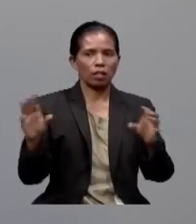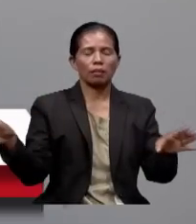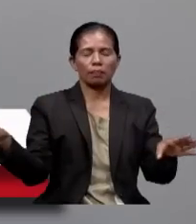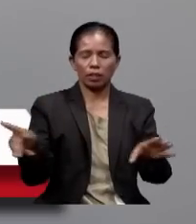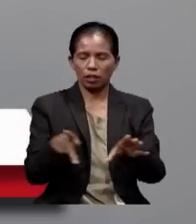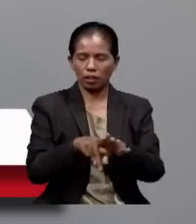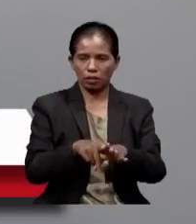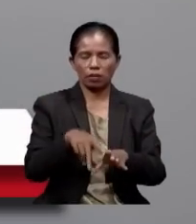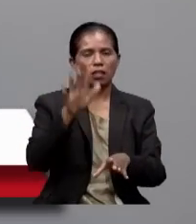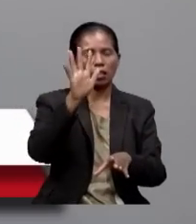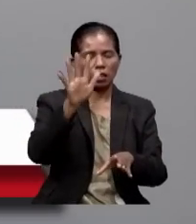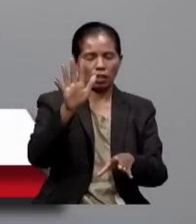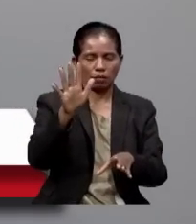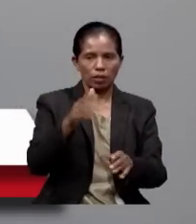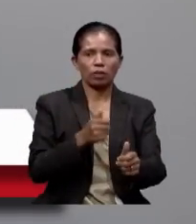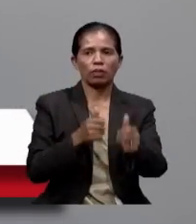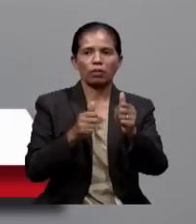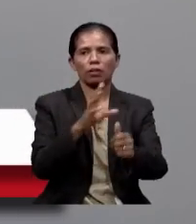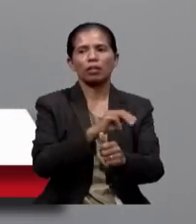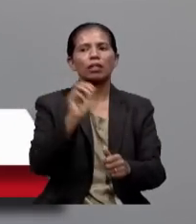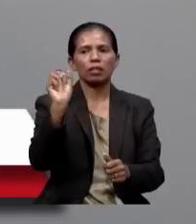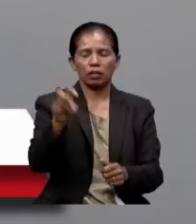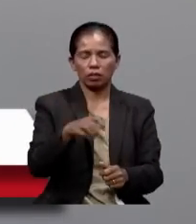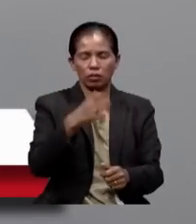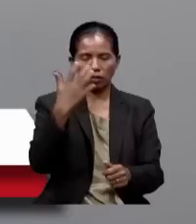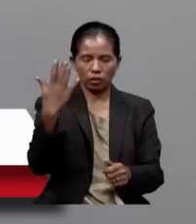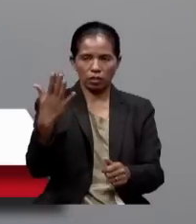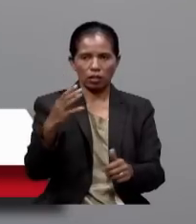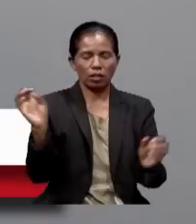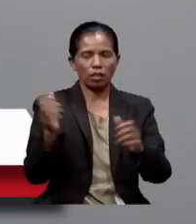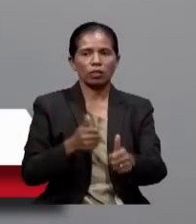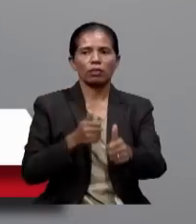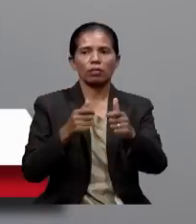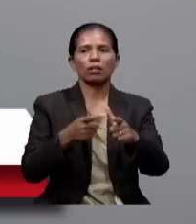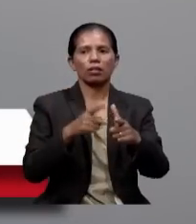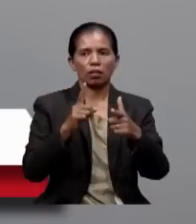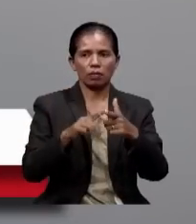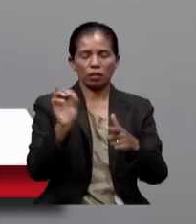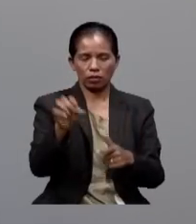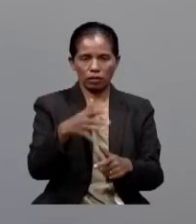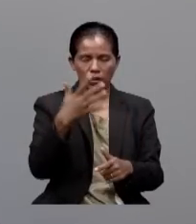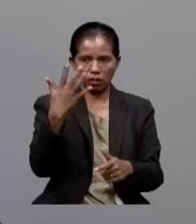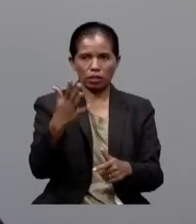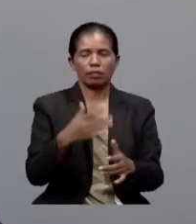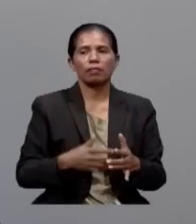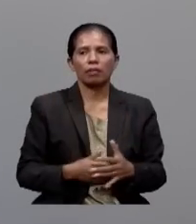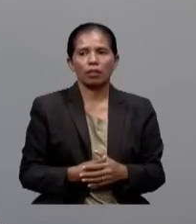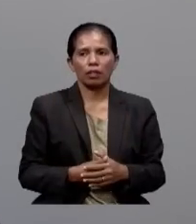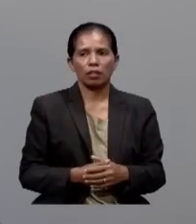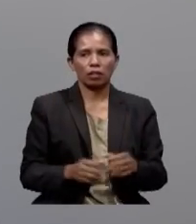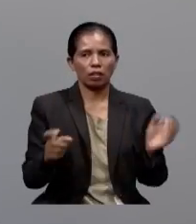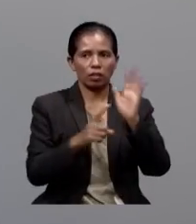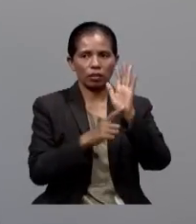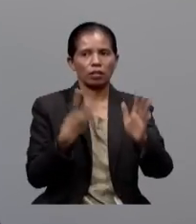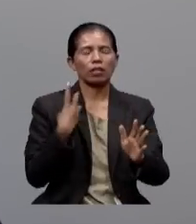plenária, dala lima, tu irmalo, ou dala sanu recém lima, me lato tu irmalo, mas dala sanu recém lima, lá é justificação,